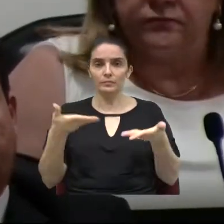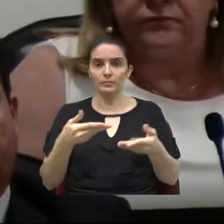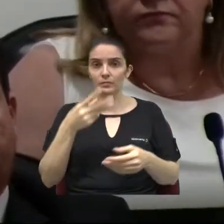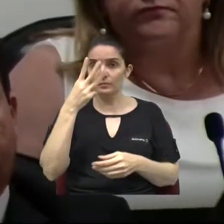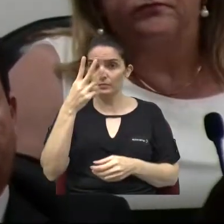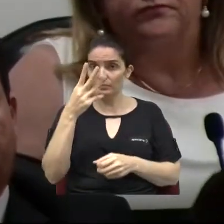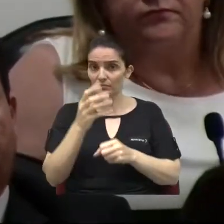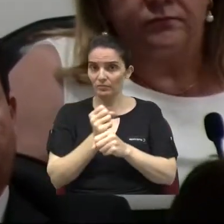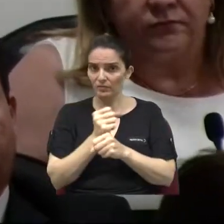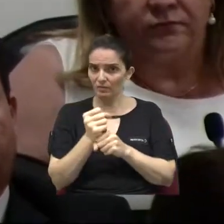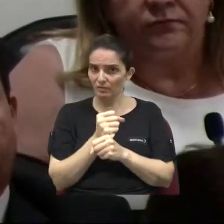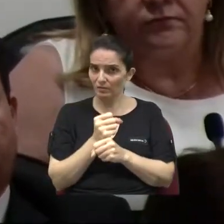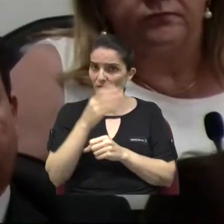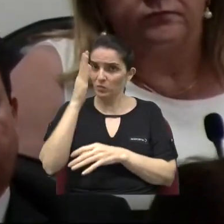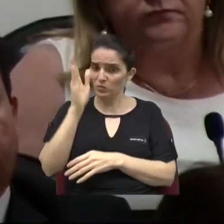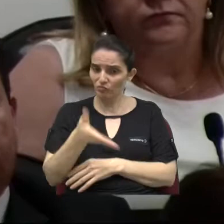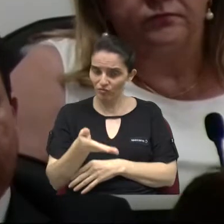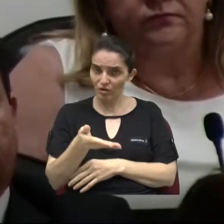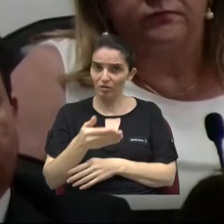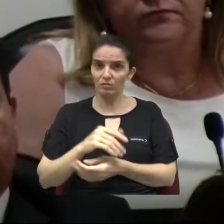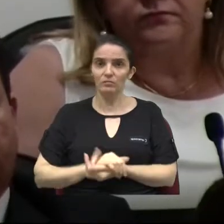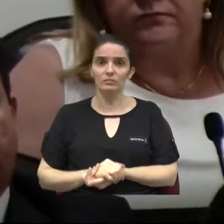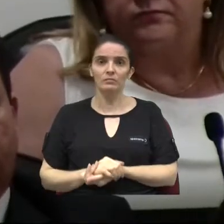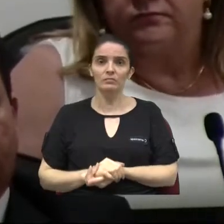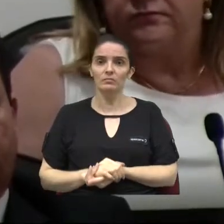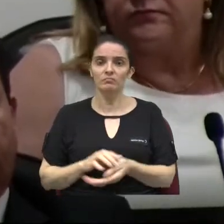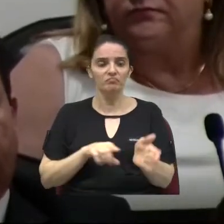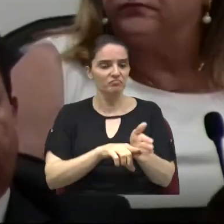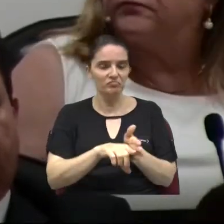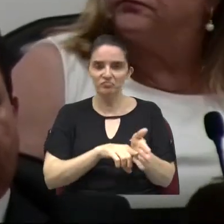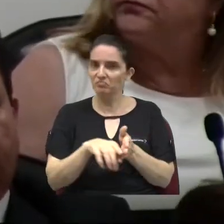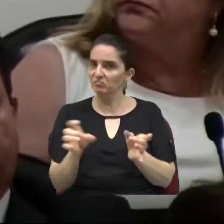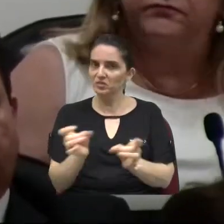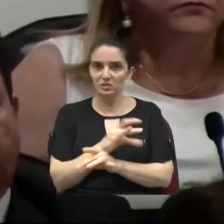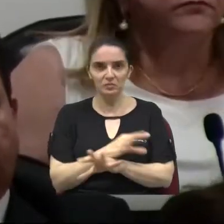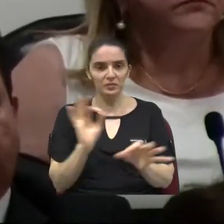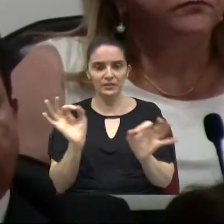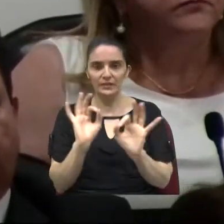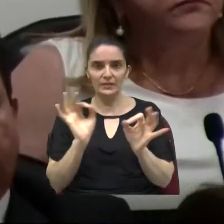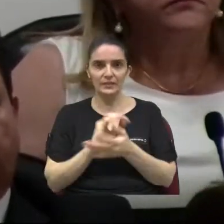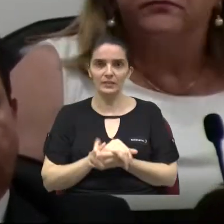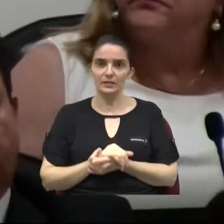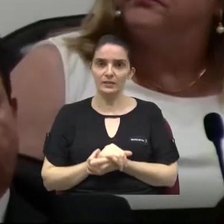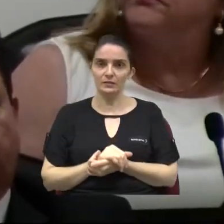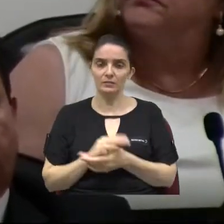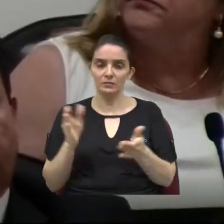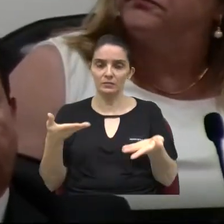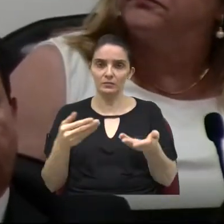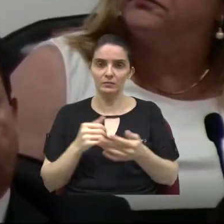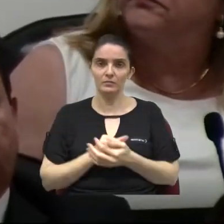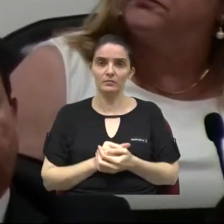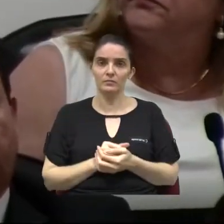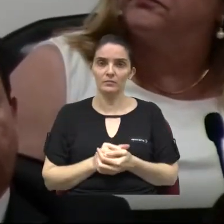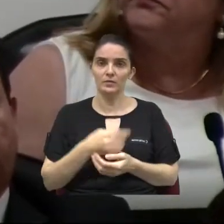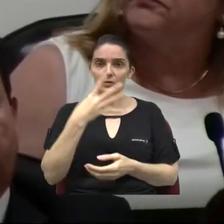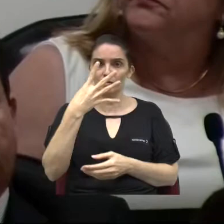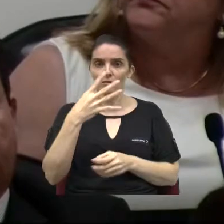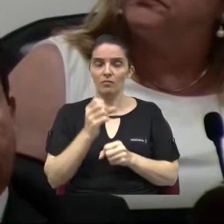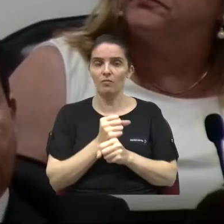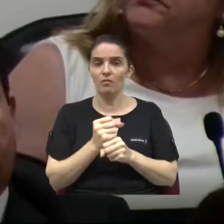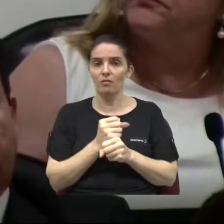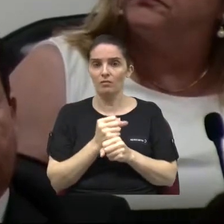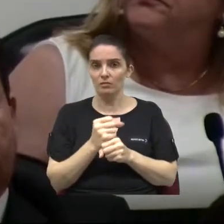3º ano, nem o estudo vai ser completo. Então, nós vamos, desse jeito, nós vamos terminar os 4 anos do